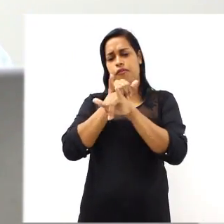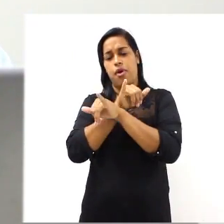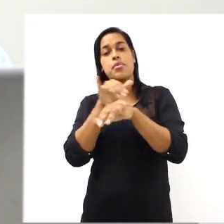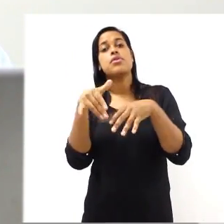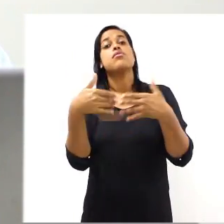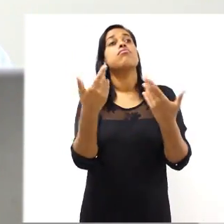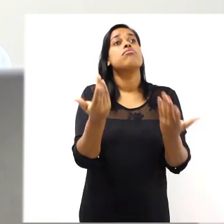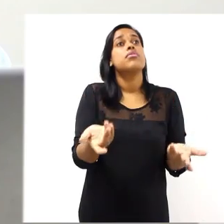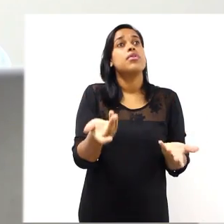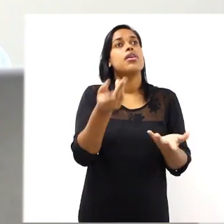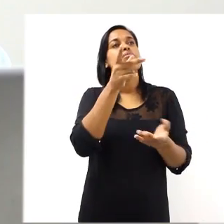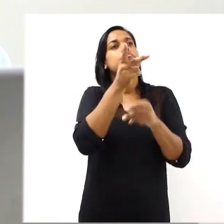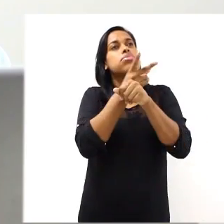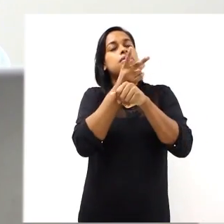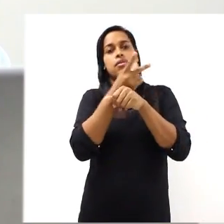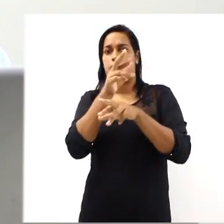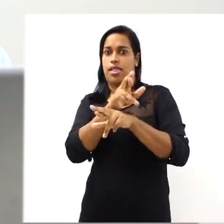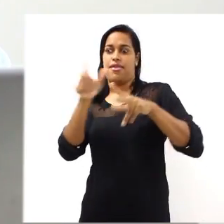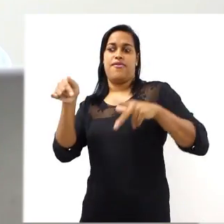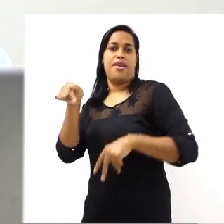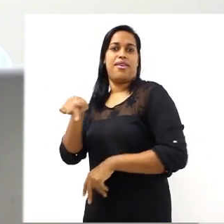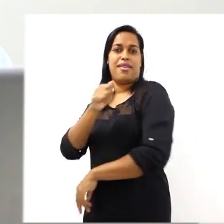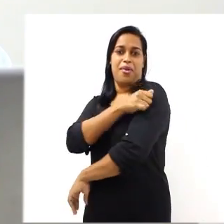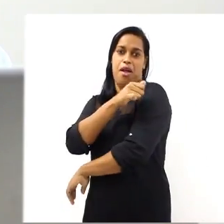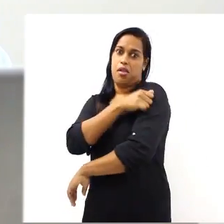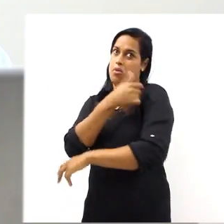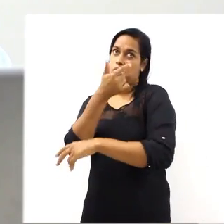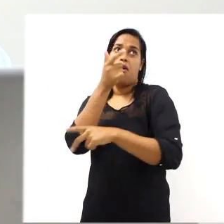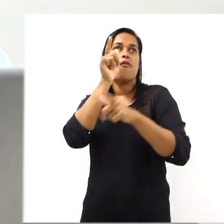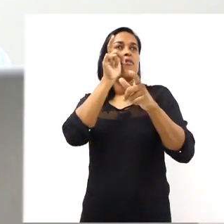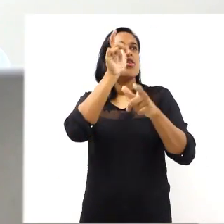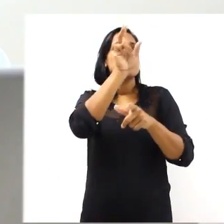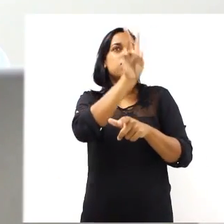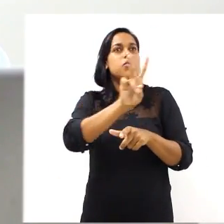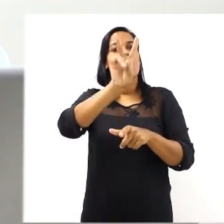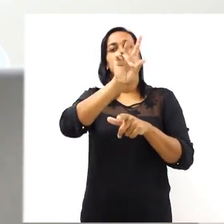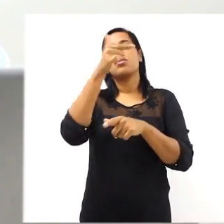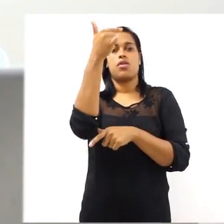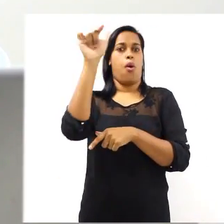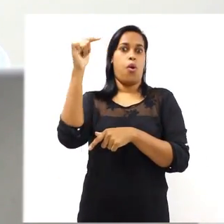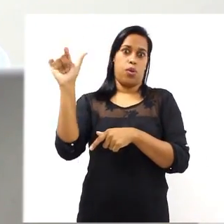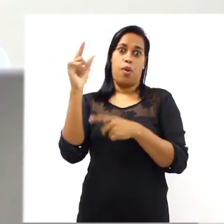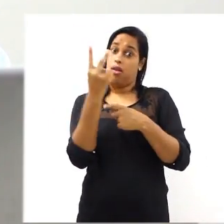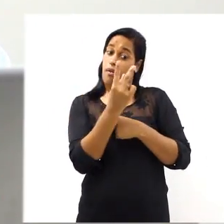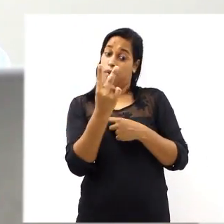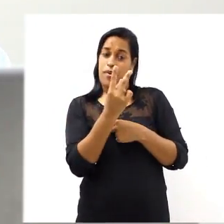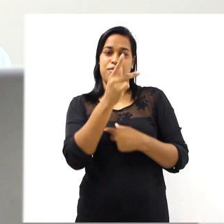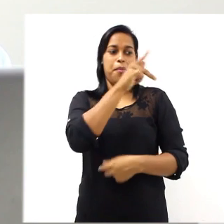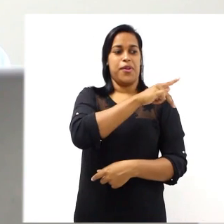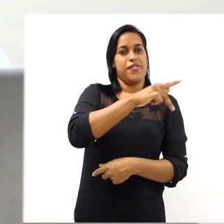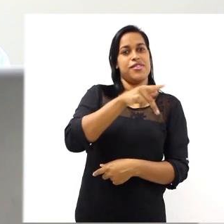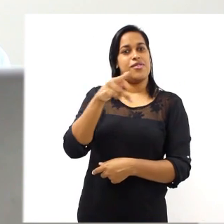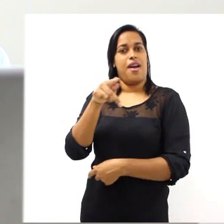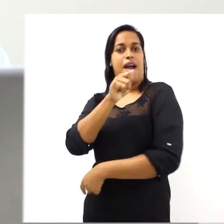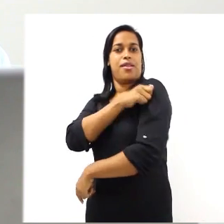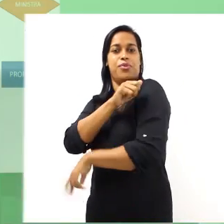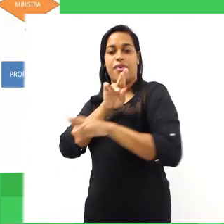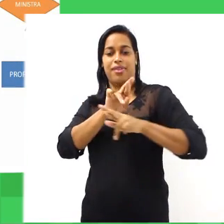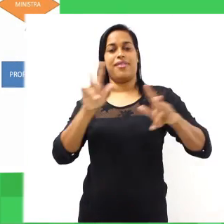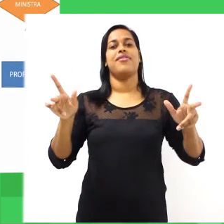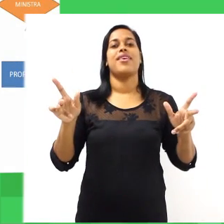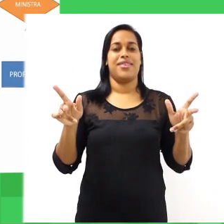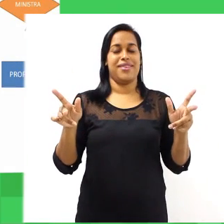os dados que o aluno tem interesse de visualizar. Então, temos duas visões, ok? Então,